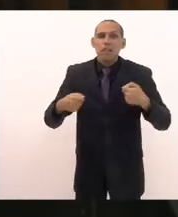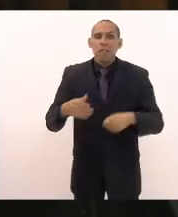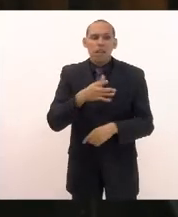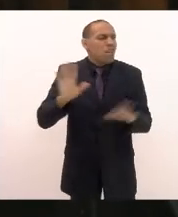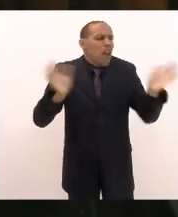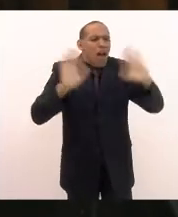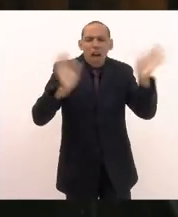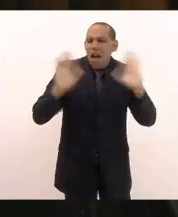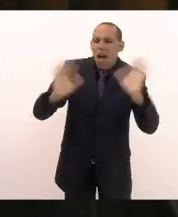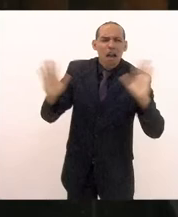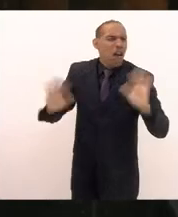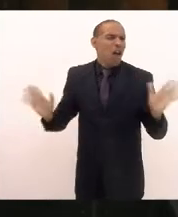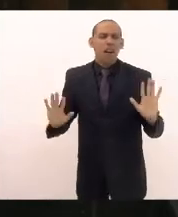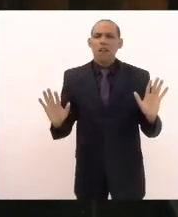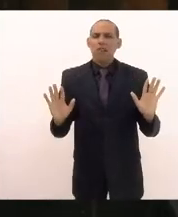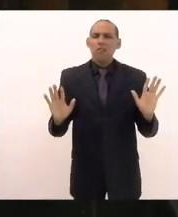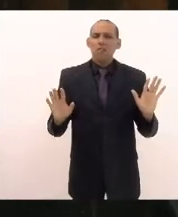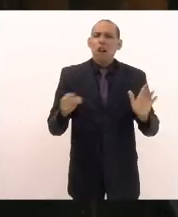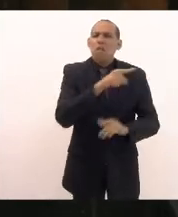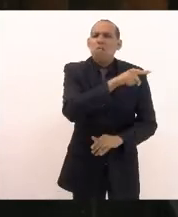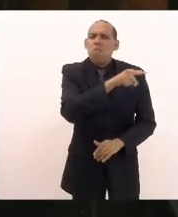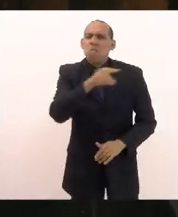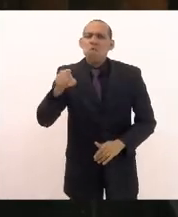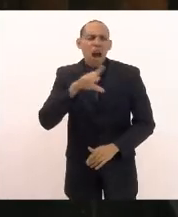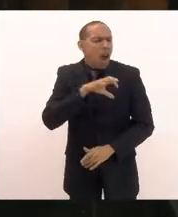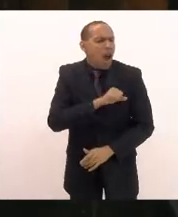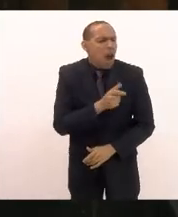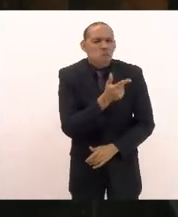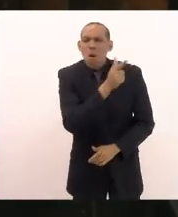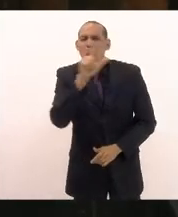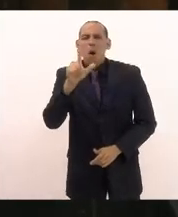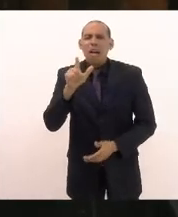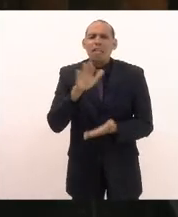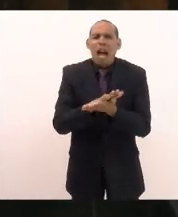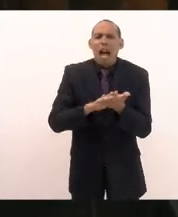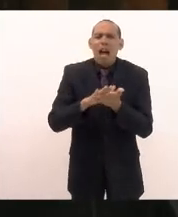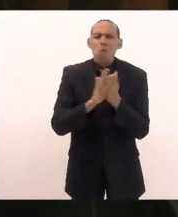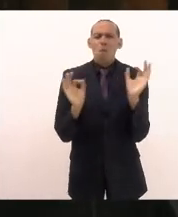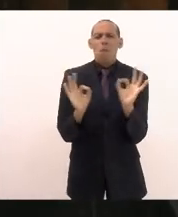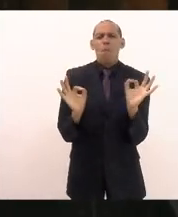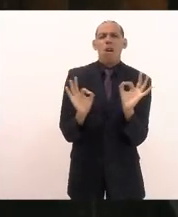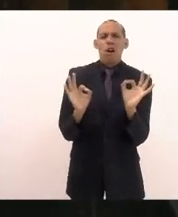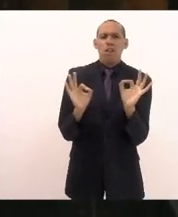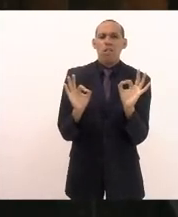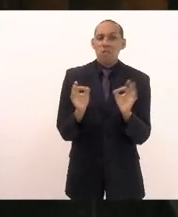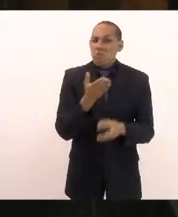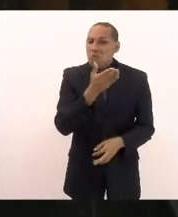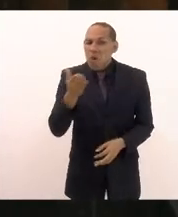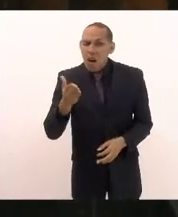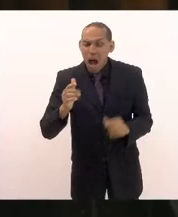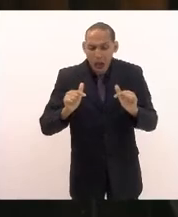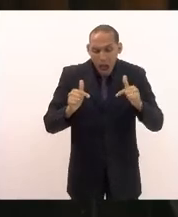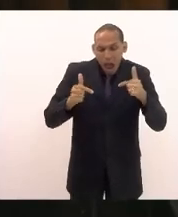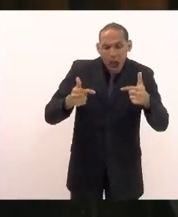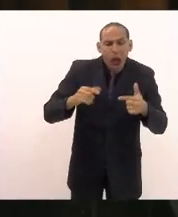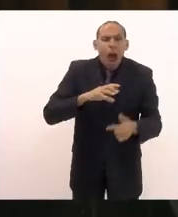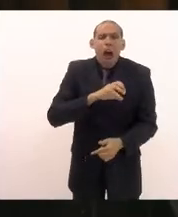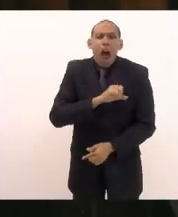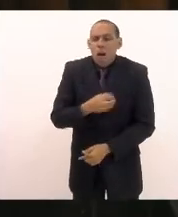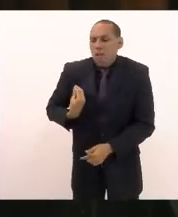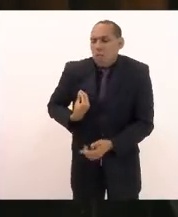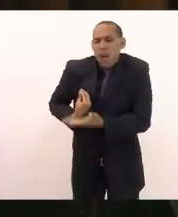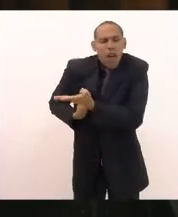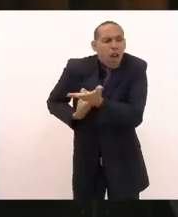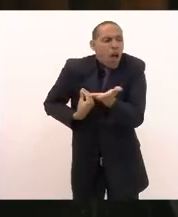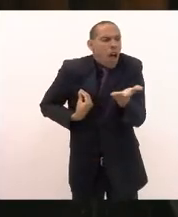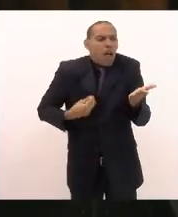debatiam, não, vocês não amam o próximo, vocês não têm zelo pela vida dos seus irmãos,